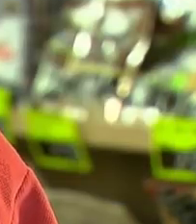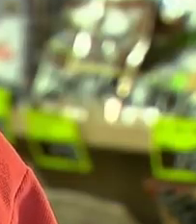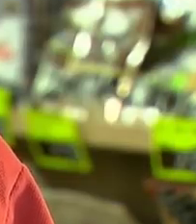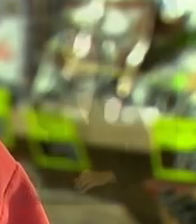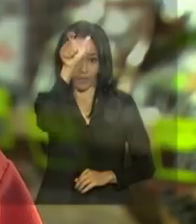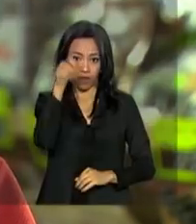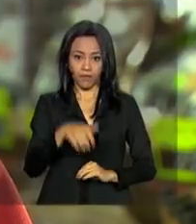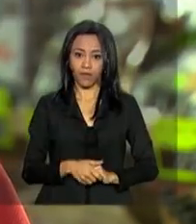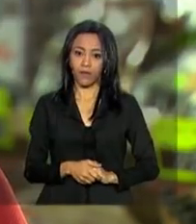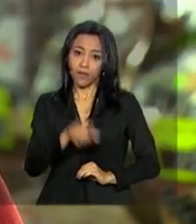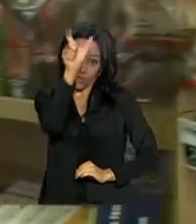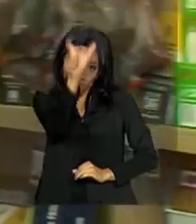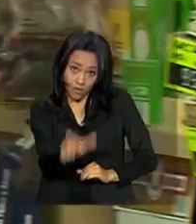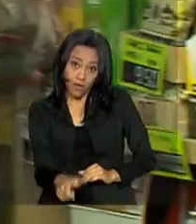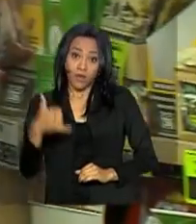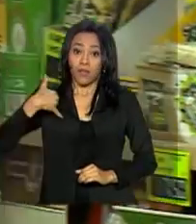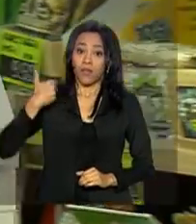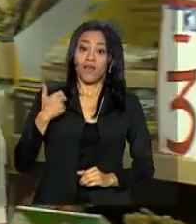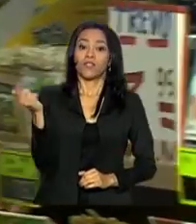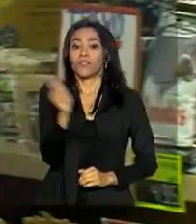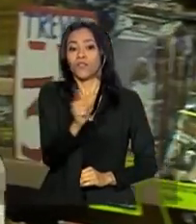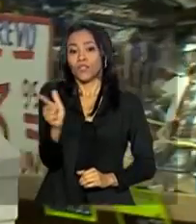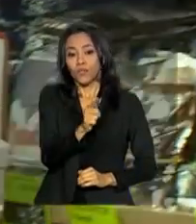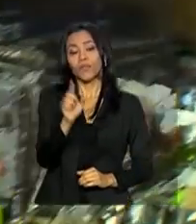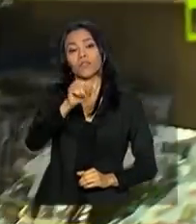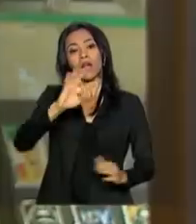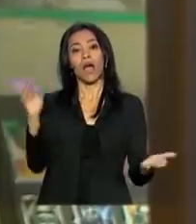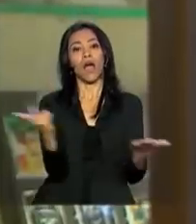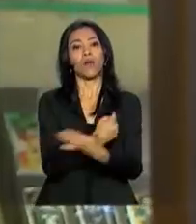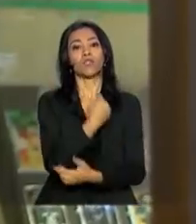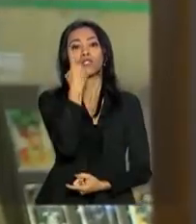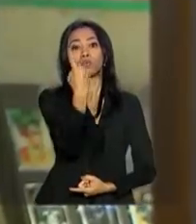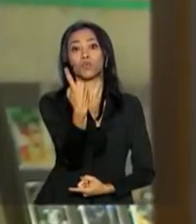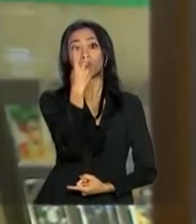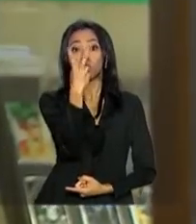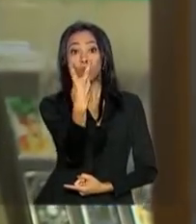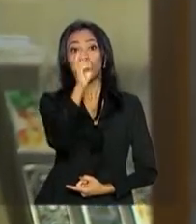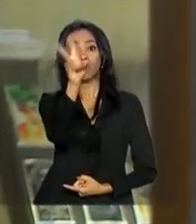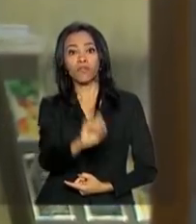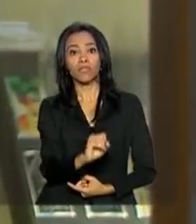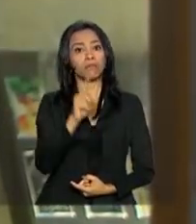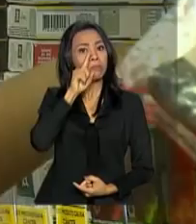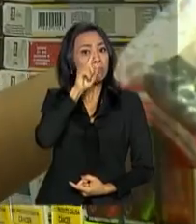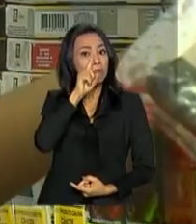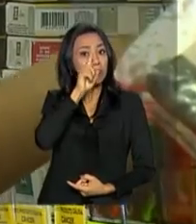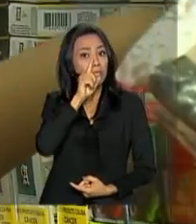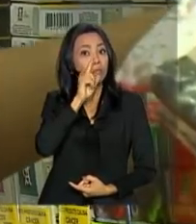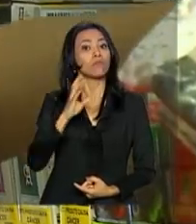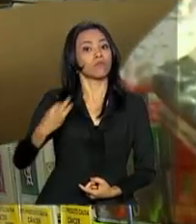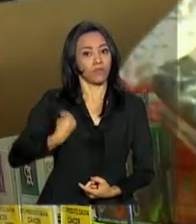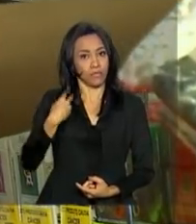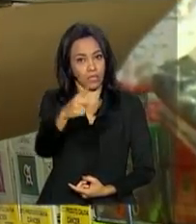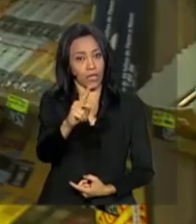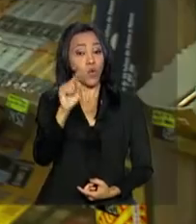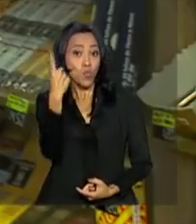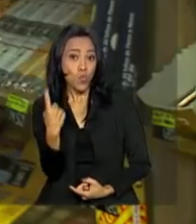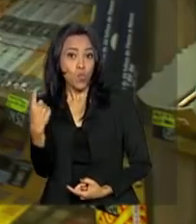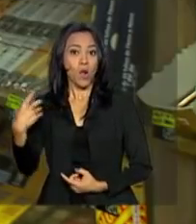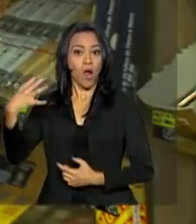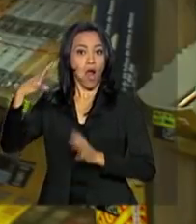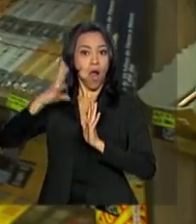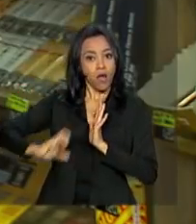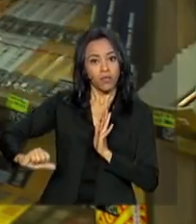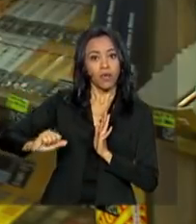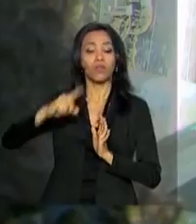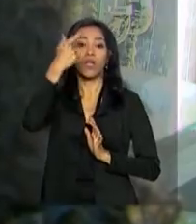Beatriz, de 22 anos, já passou por duas situações em que a própria vida esteve em perigo. Uma tentativa de assalto e outra